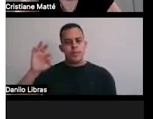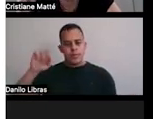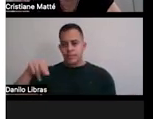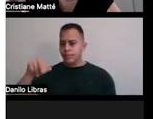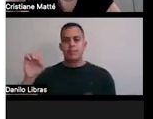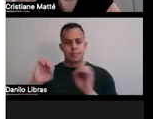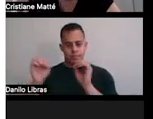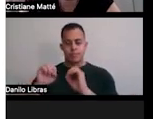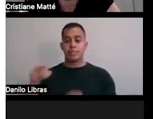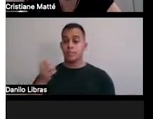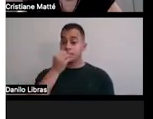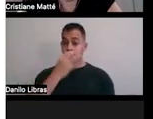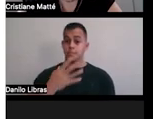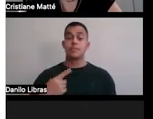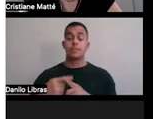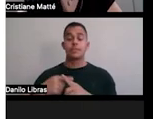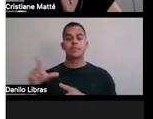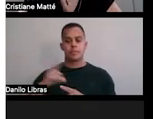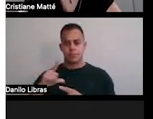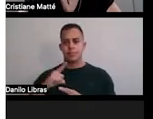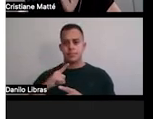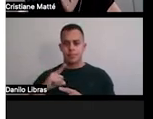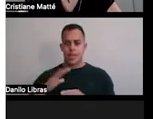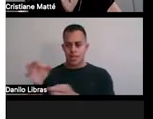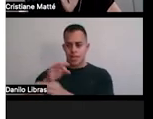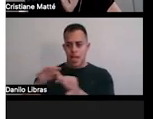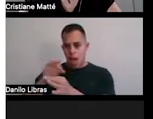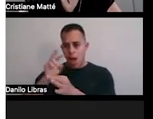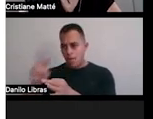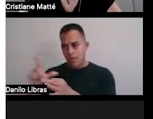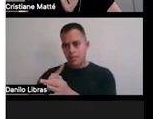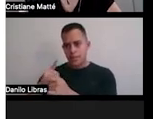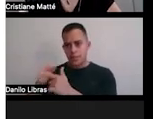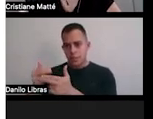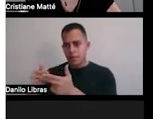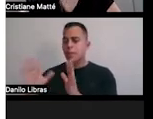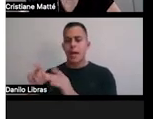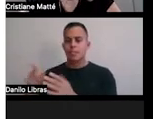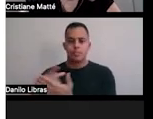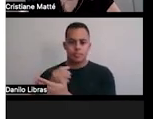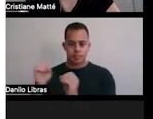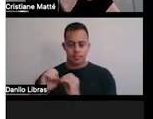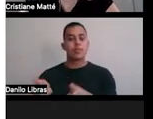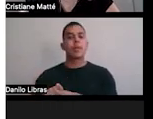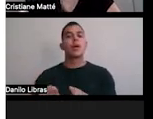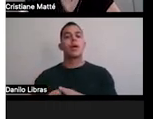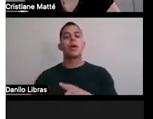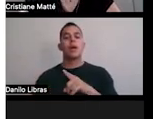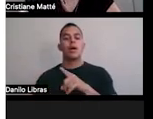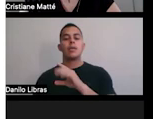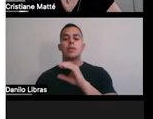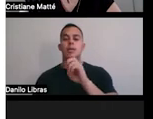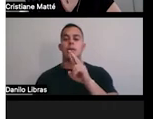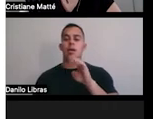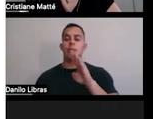oxidação de proteínas, significa que eu tenho um dano maior lá nas minhas células. E no cerebelo e no córtex parietal, a gente viu mais alguma coisa muito